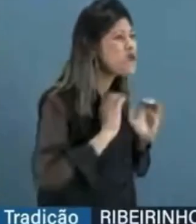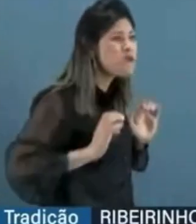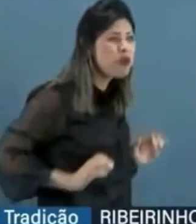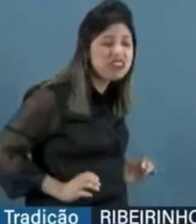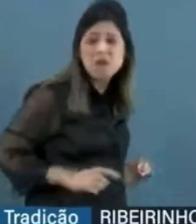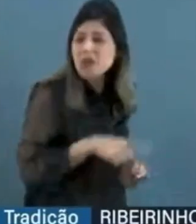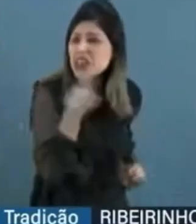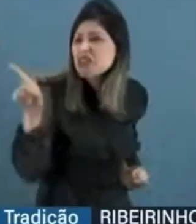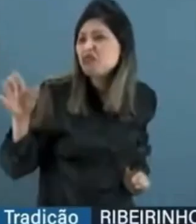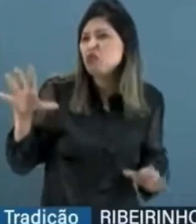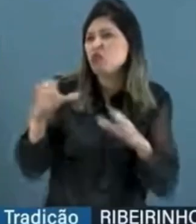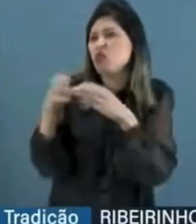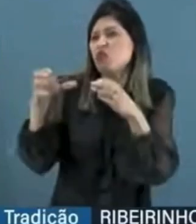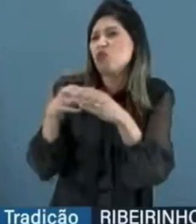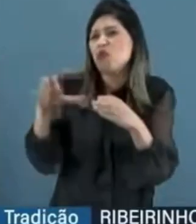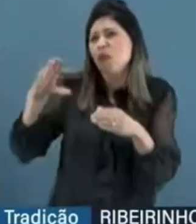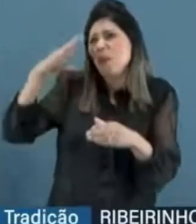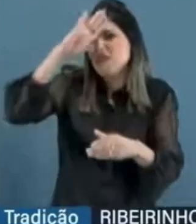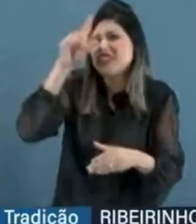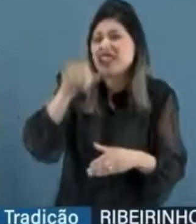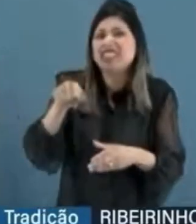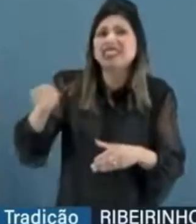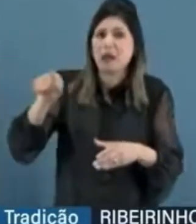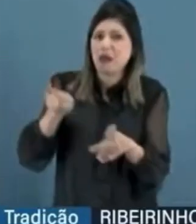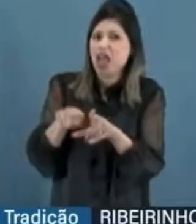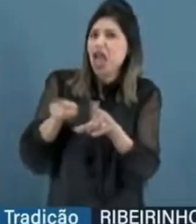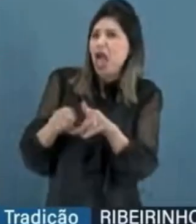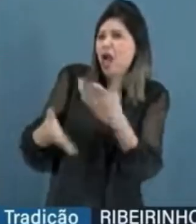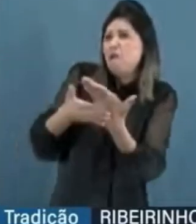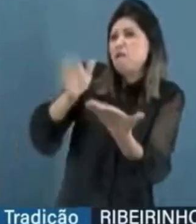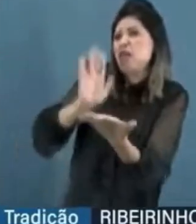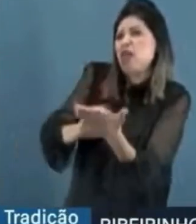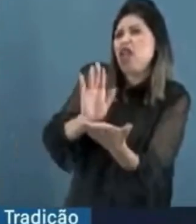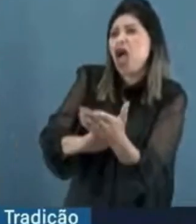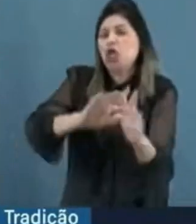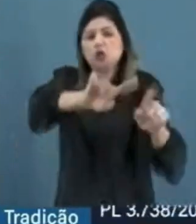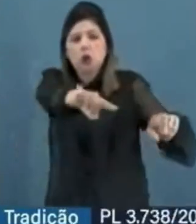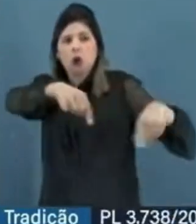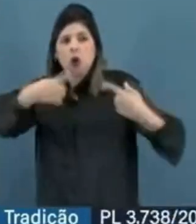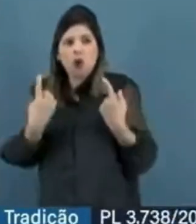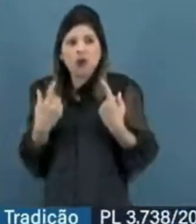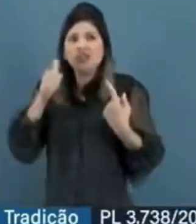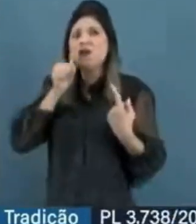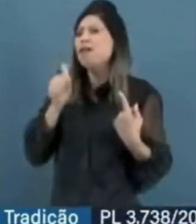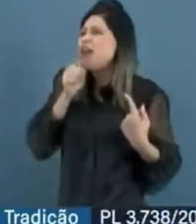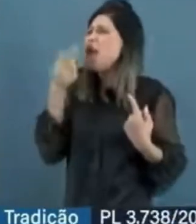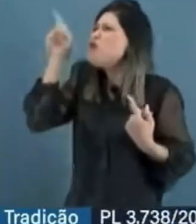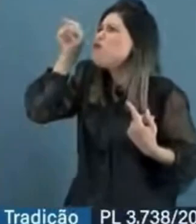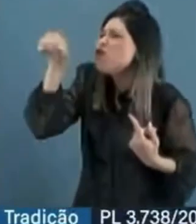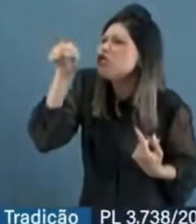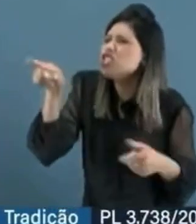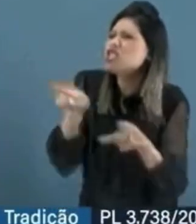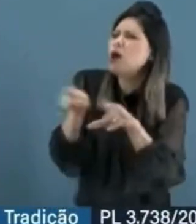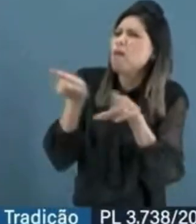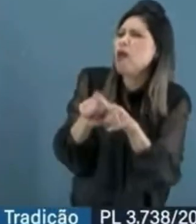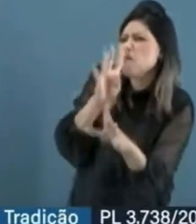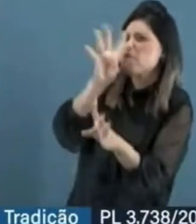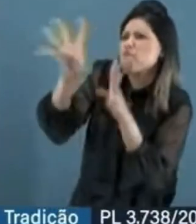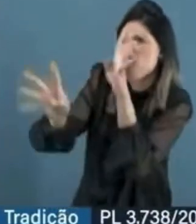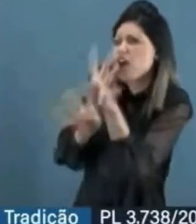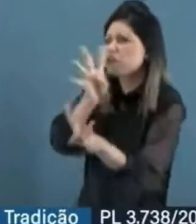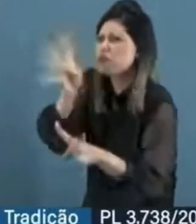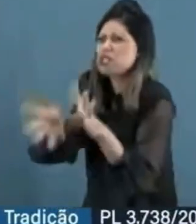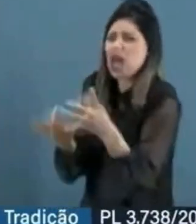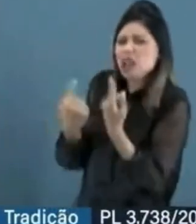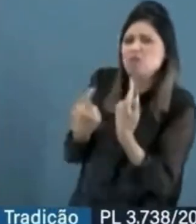CPMI, que deixa como legado ameaças, agressões às mulheres, a Vossa Excelência, inclusive, senadora, que foi muito agredida, respeitada